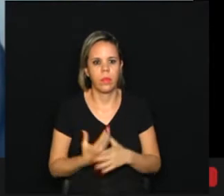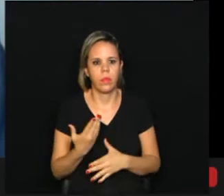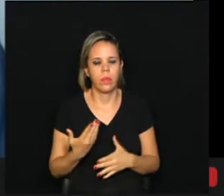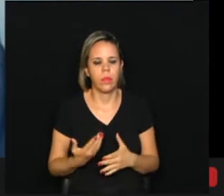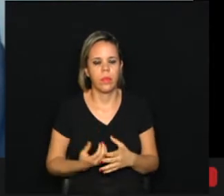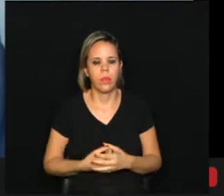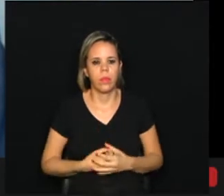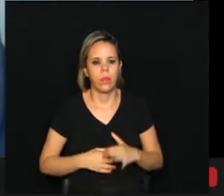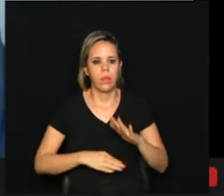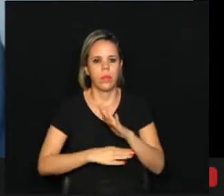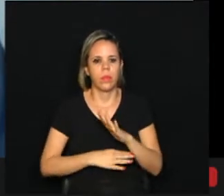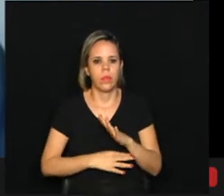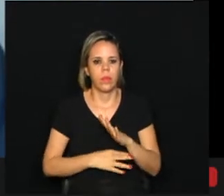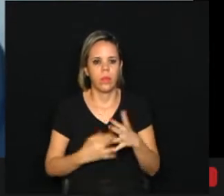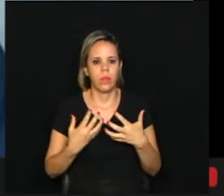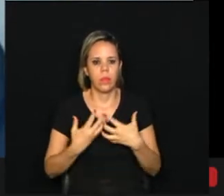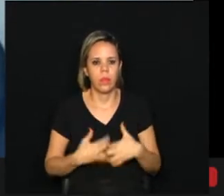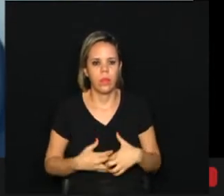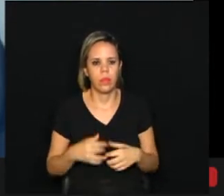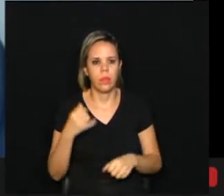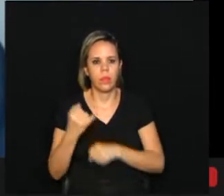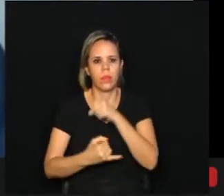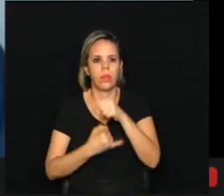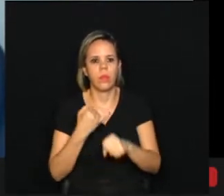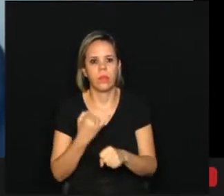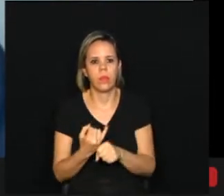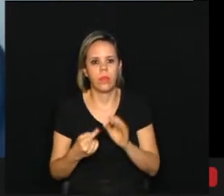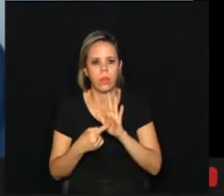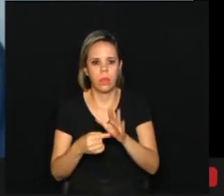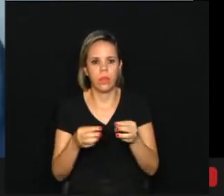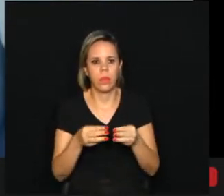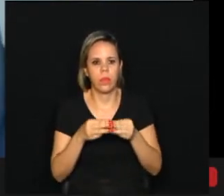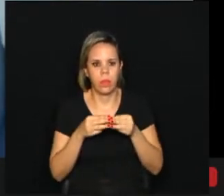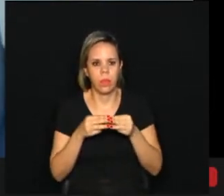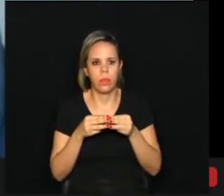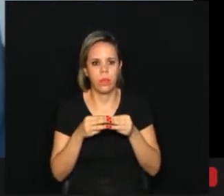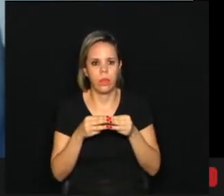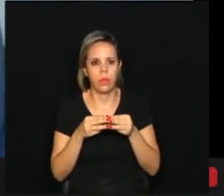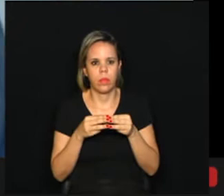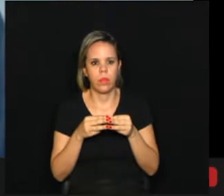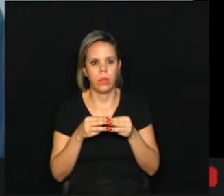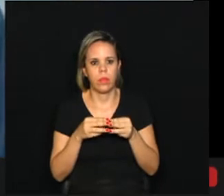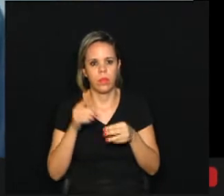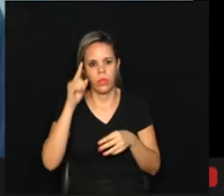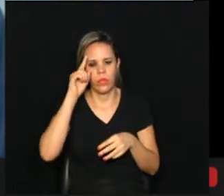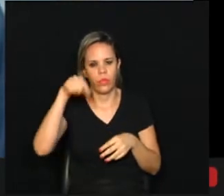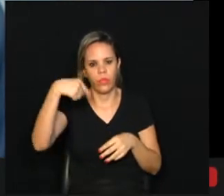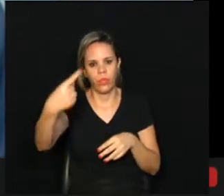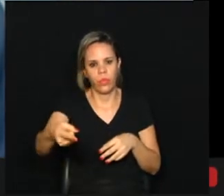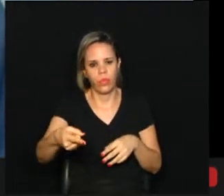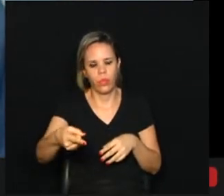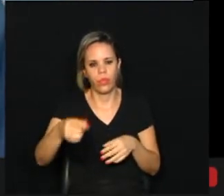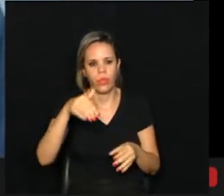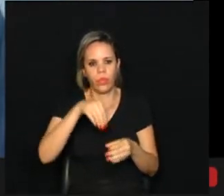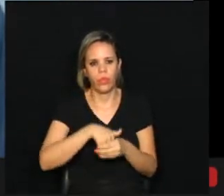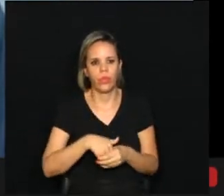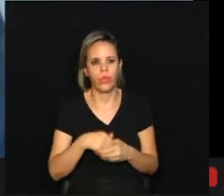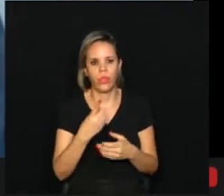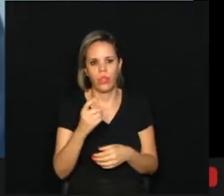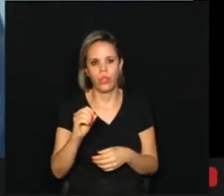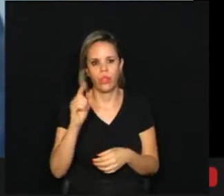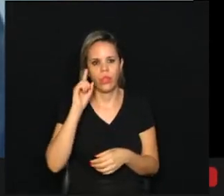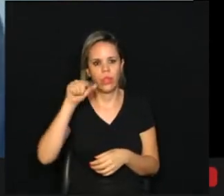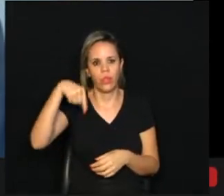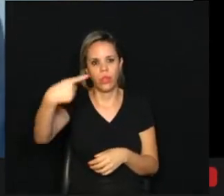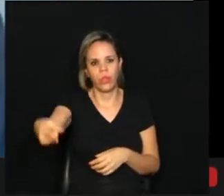que a Câmara, por estar funcionando de maneira remota, se apresenta uma moção tal dia, ela só vai ser votada 10 dias